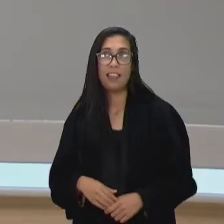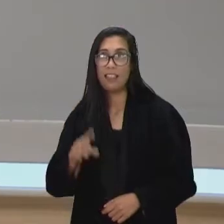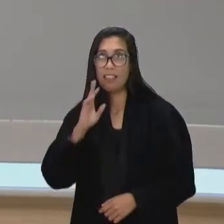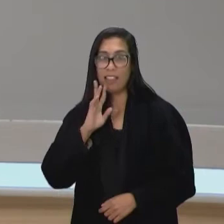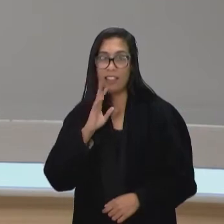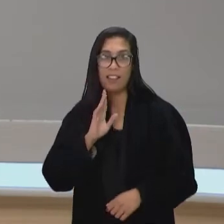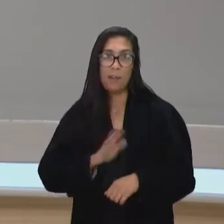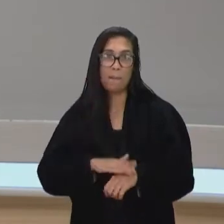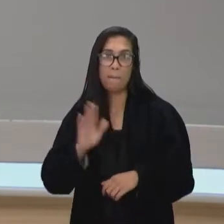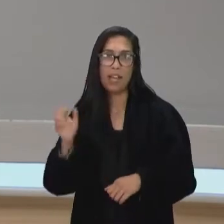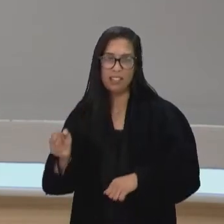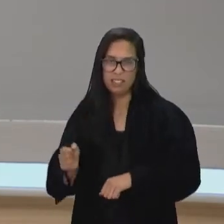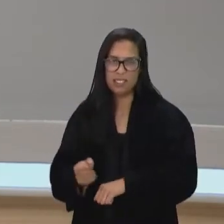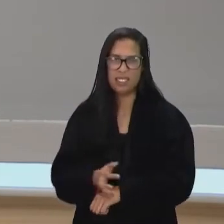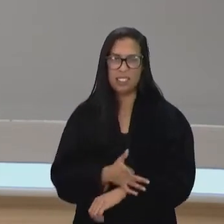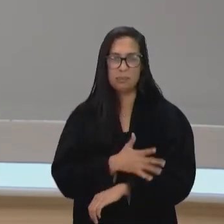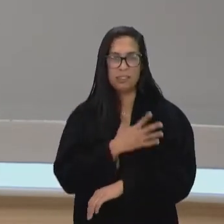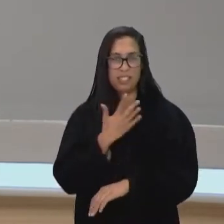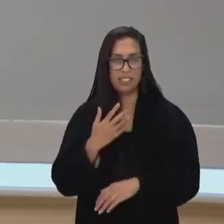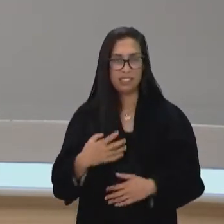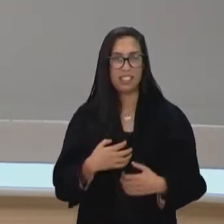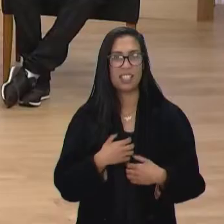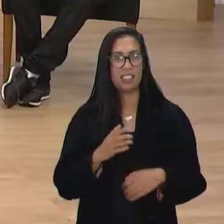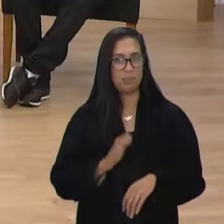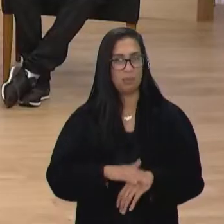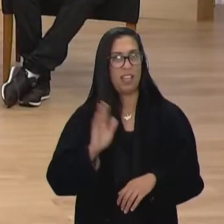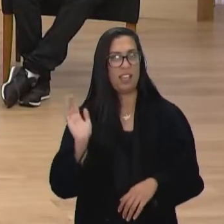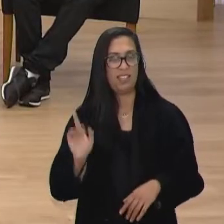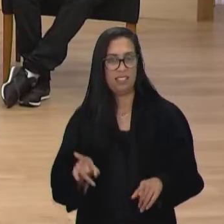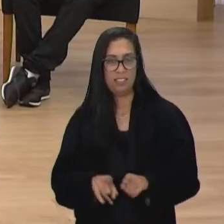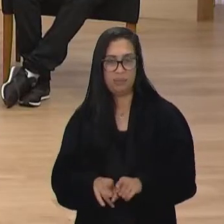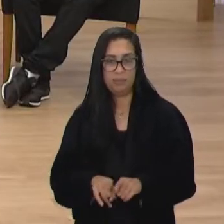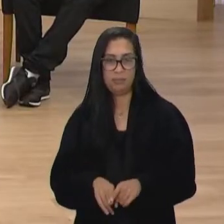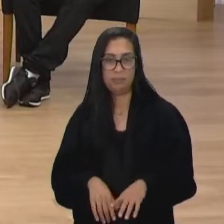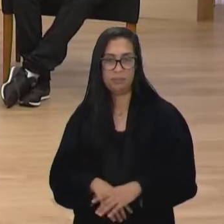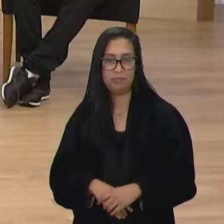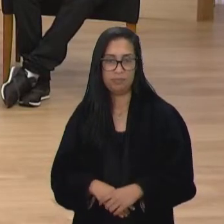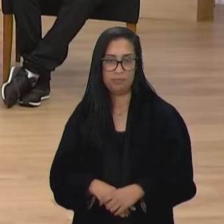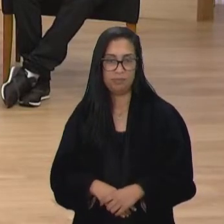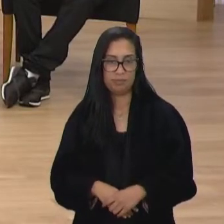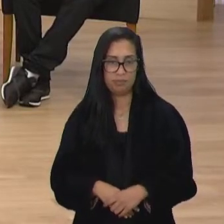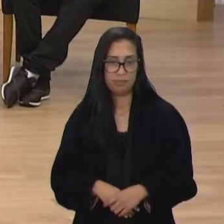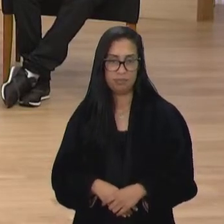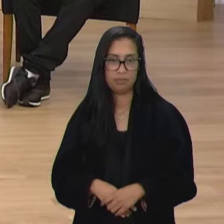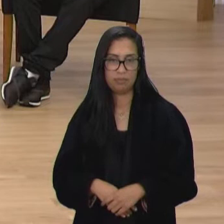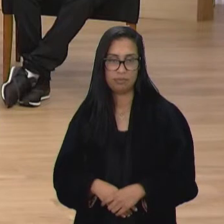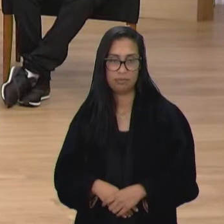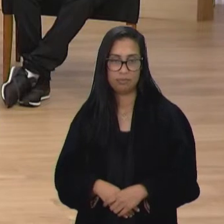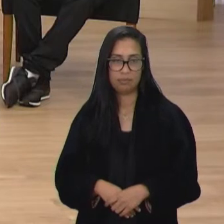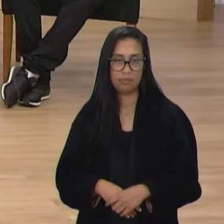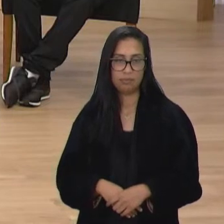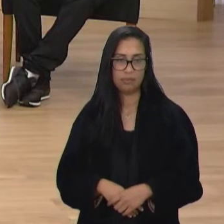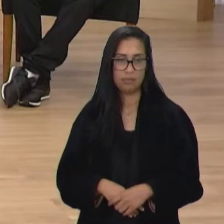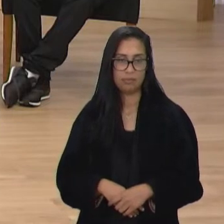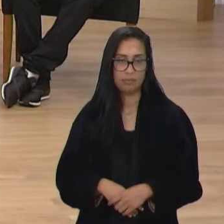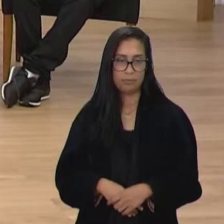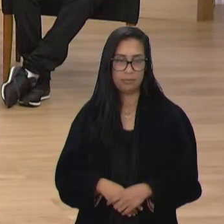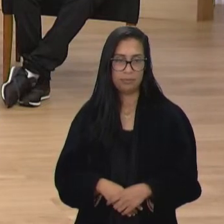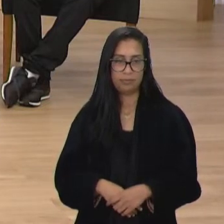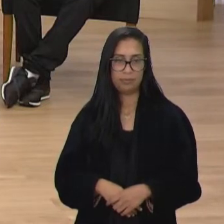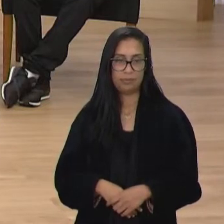Mais emoção, a gente ia sentir mais. Então vocês tiveram alguma cena assim que vocês consideravam assim, nossa, essa cena foi